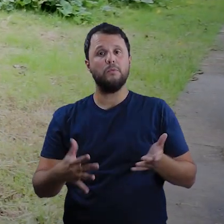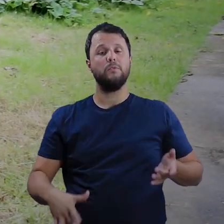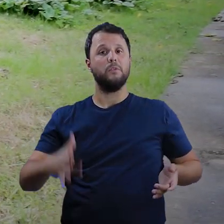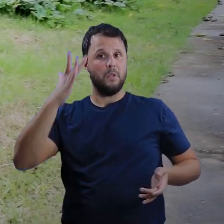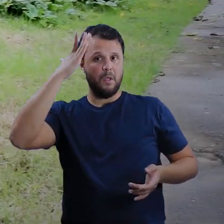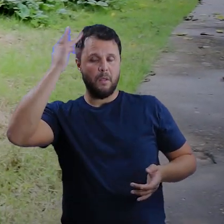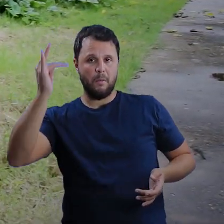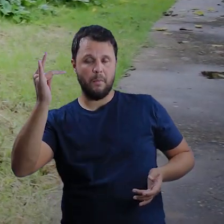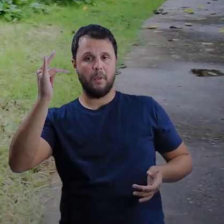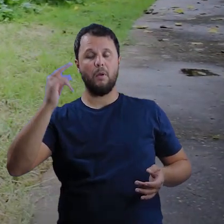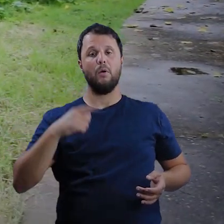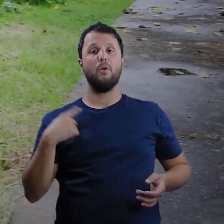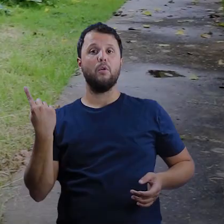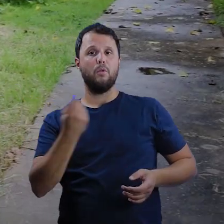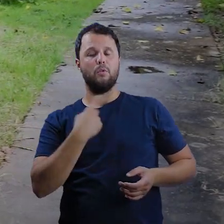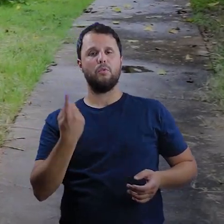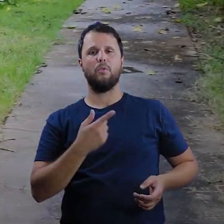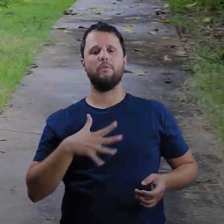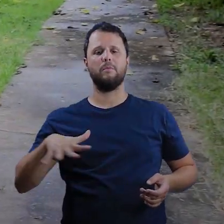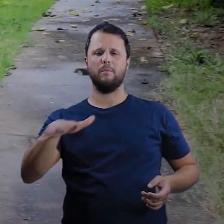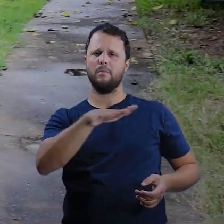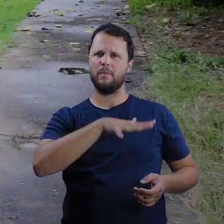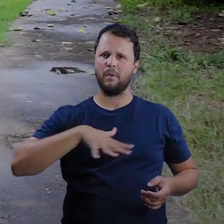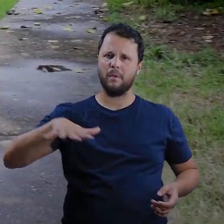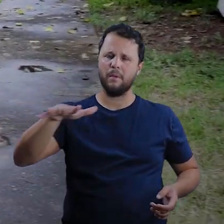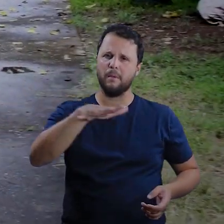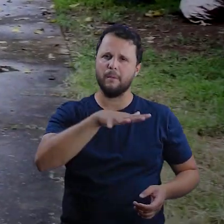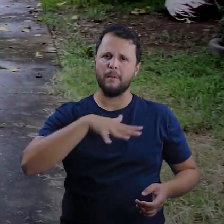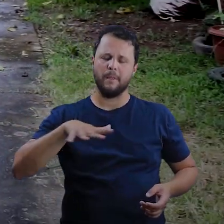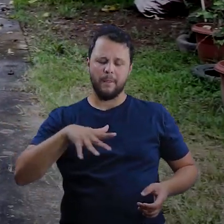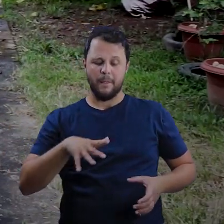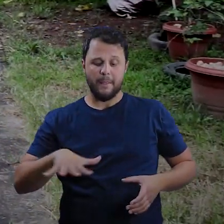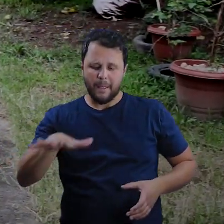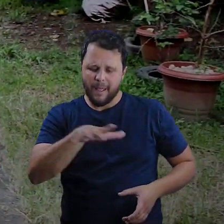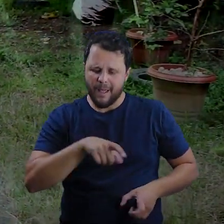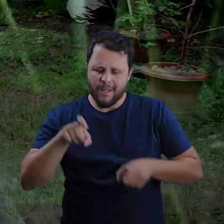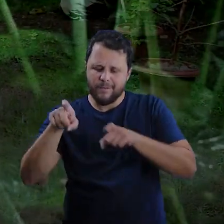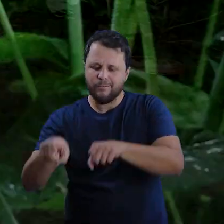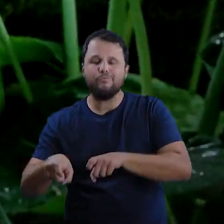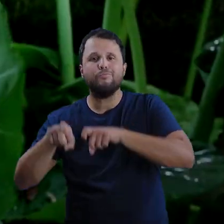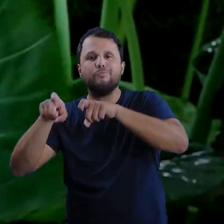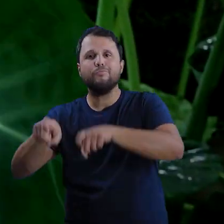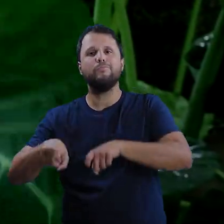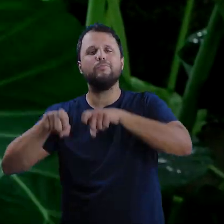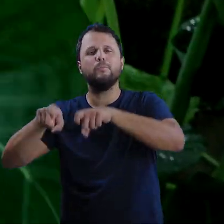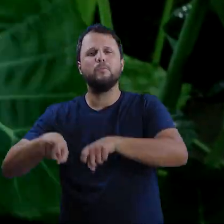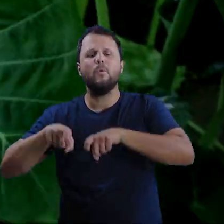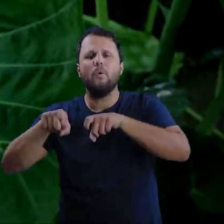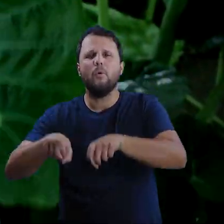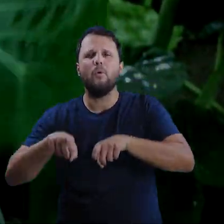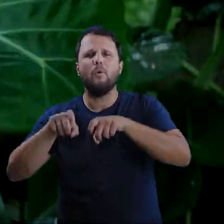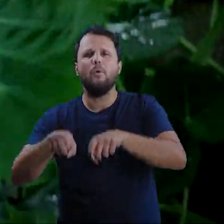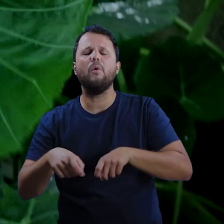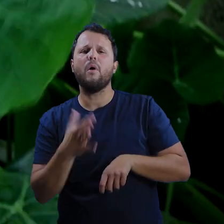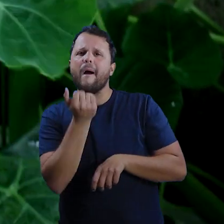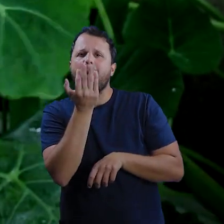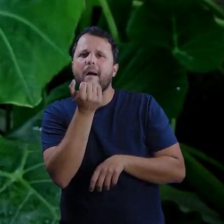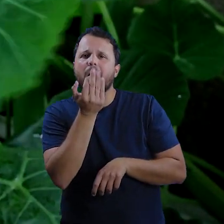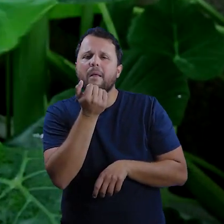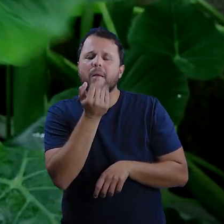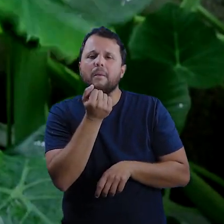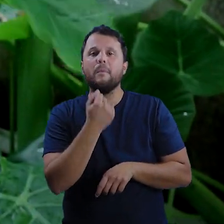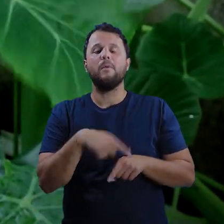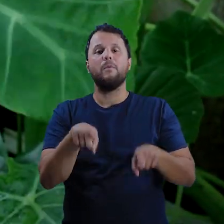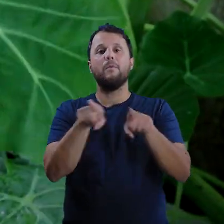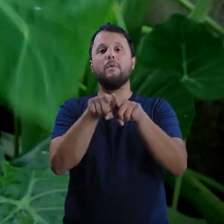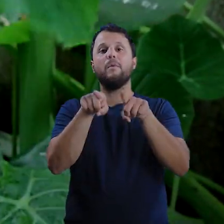aqui em Santa Tereza, onde quer a área para abastecimento, e aqui a gente cultivava alimentos